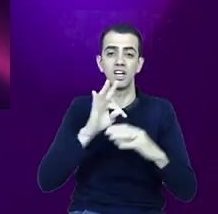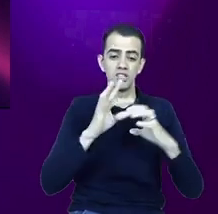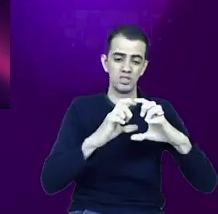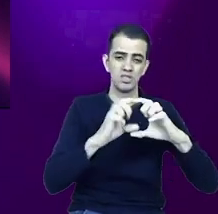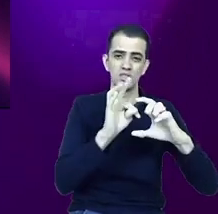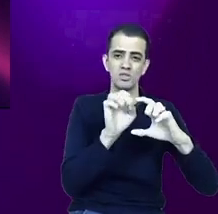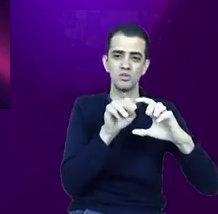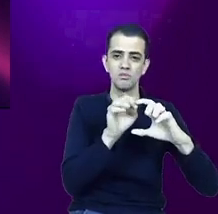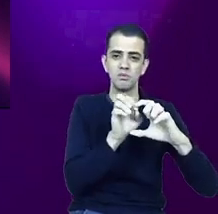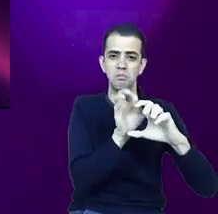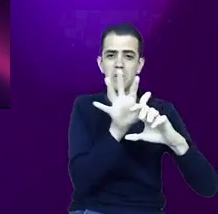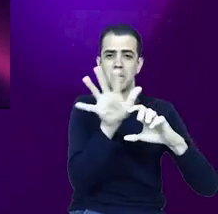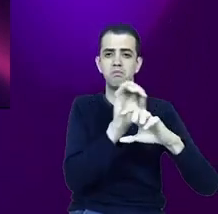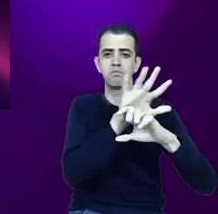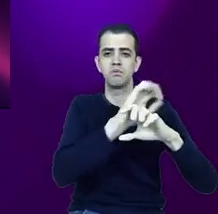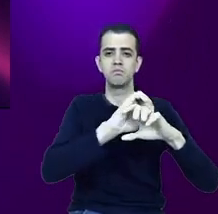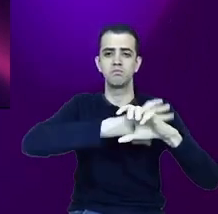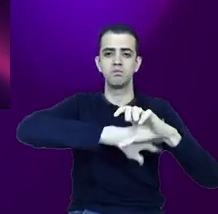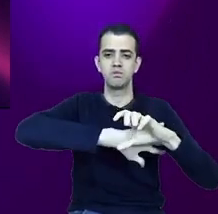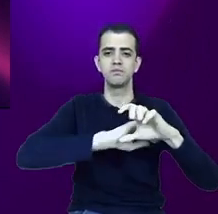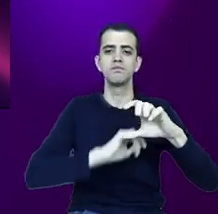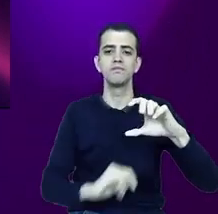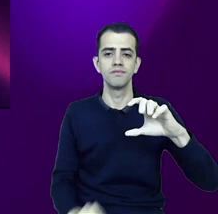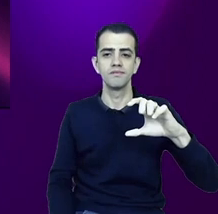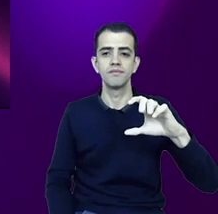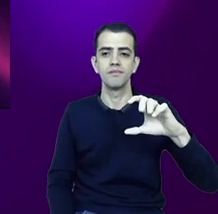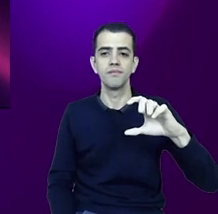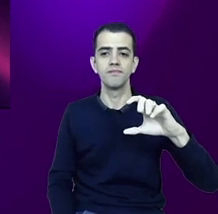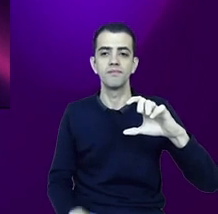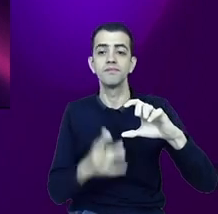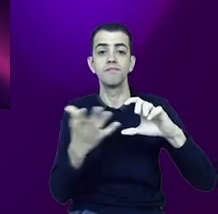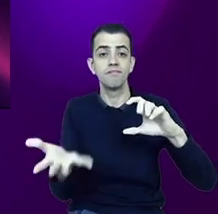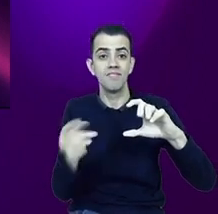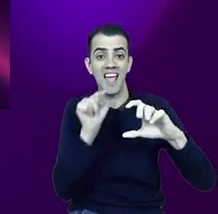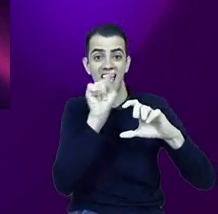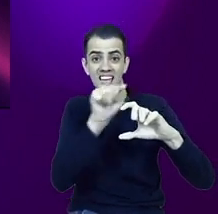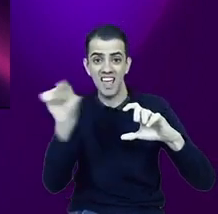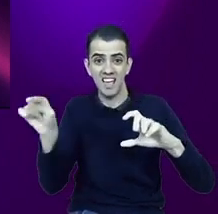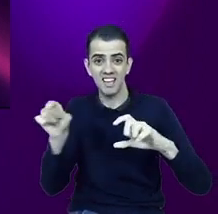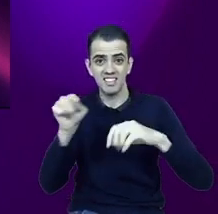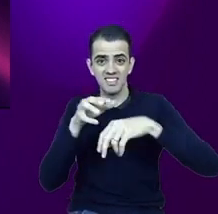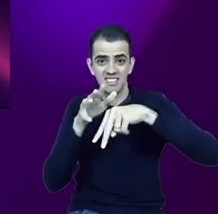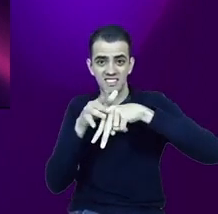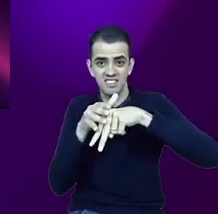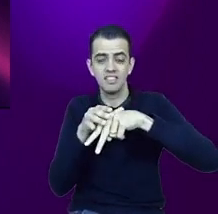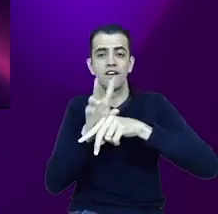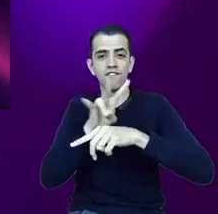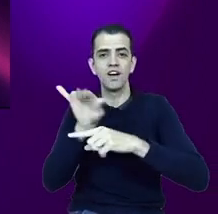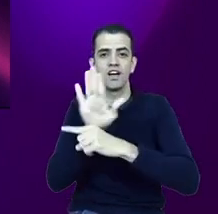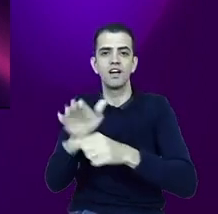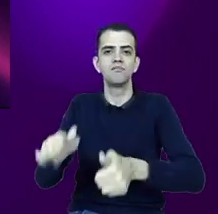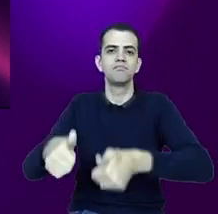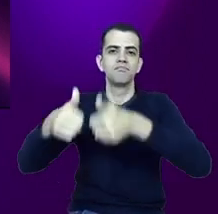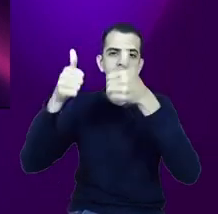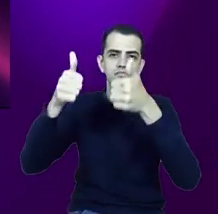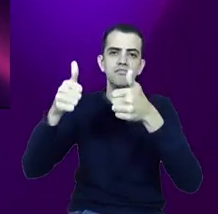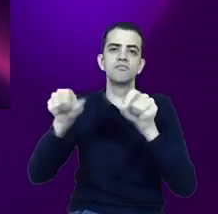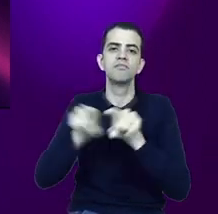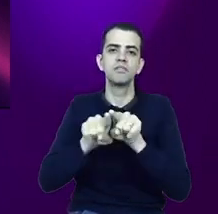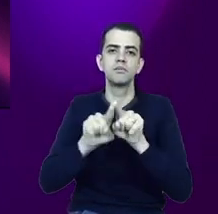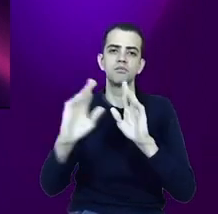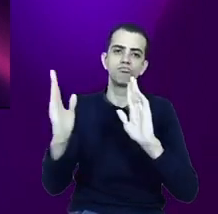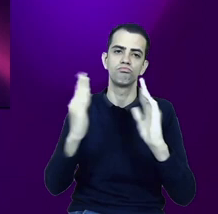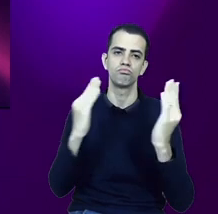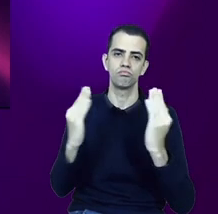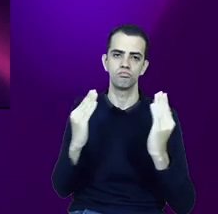um índice proliferativo do KI67 muito alto. Então, para esses, há benefício, né, se relativiza o benefício